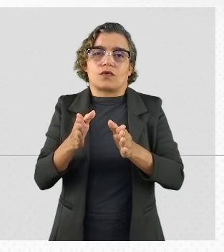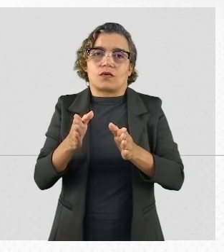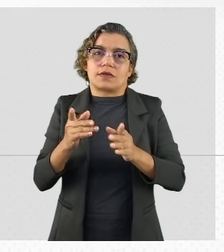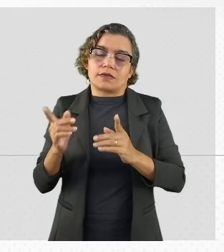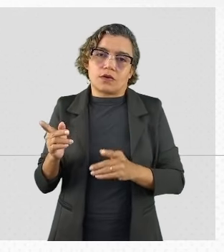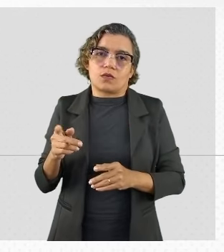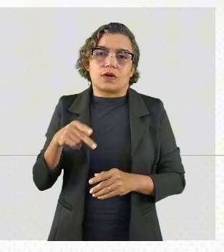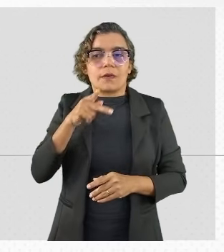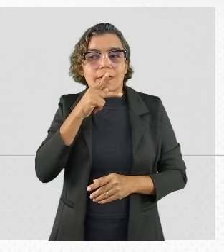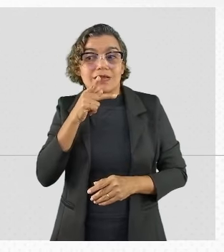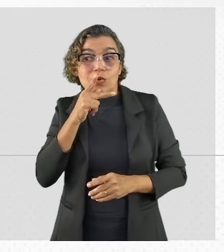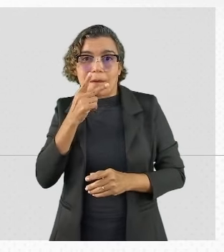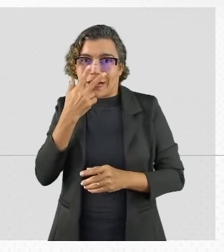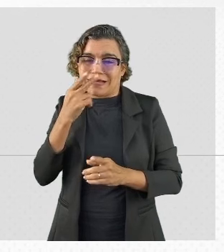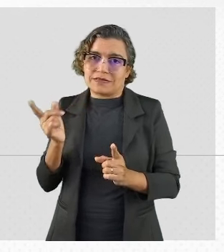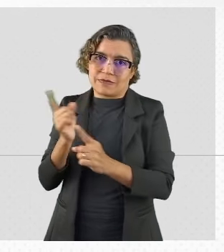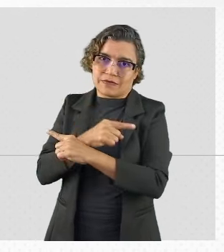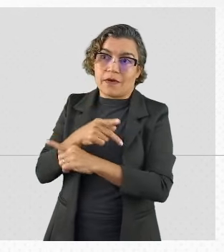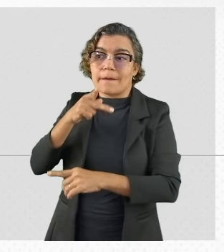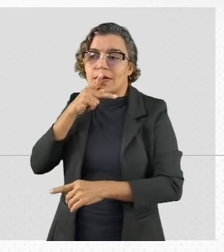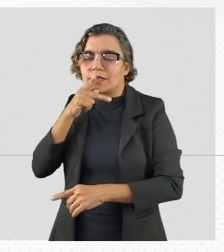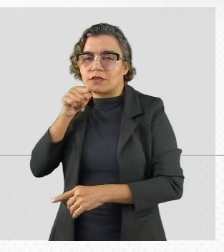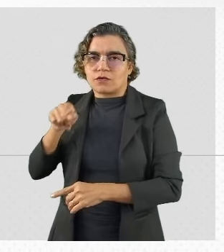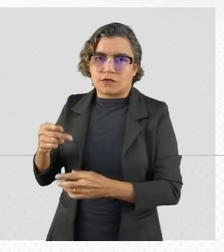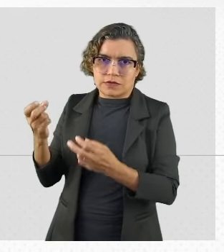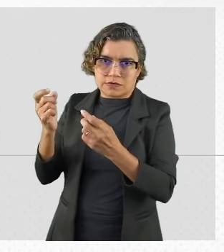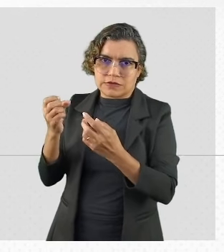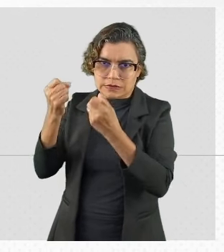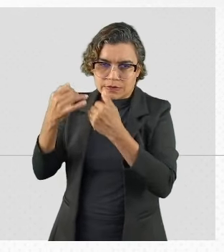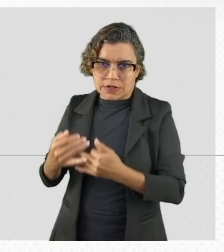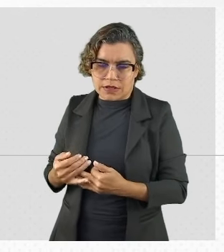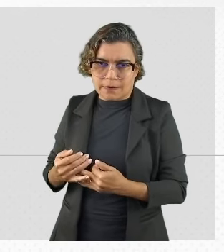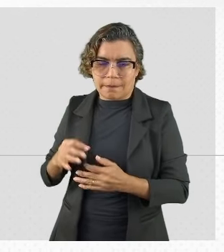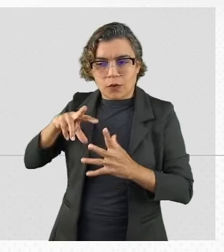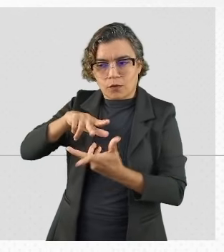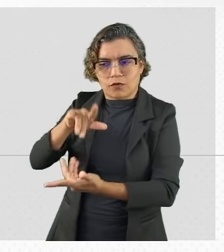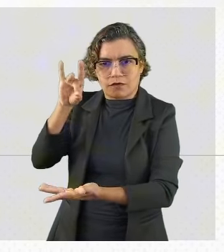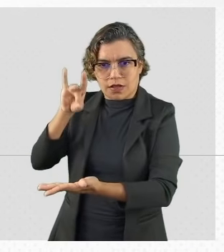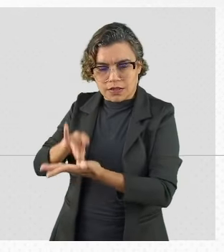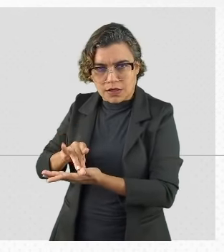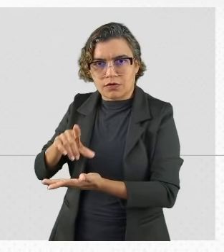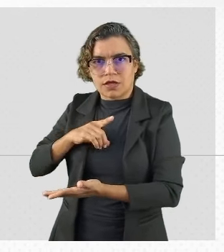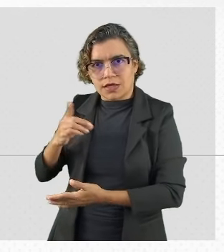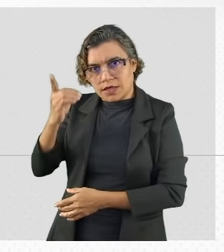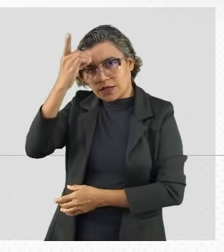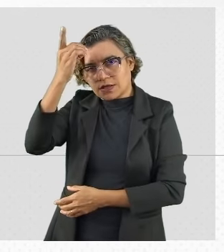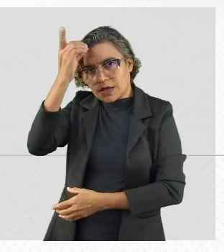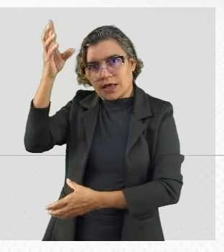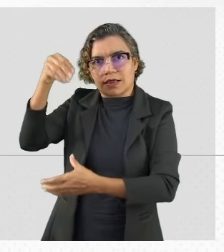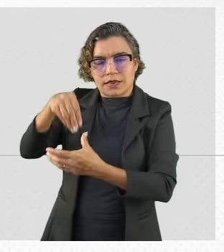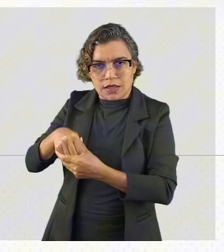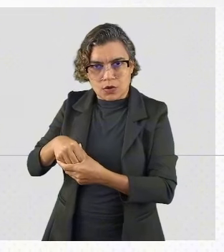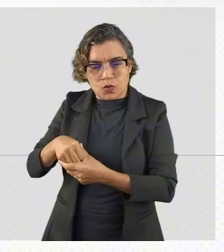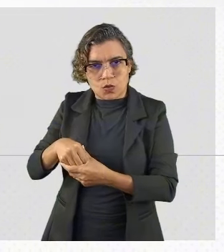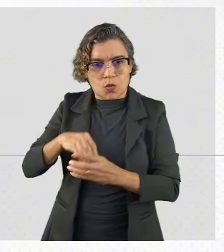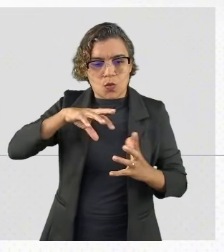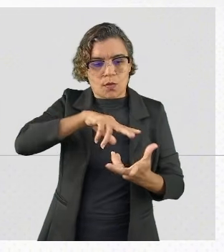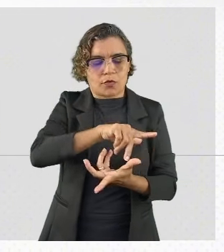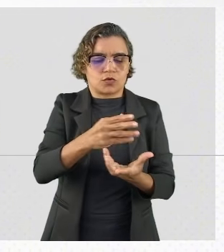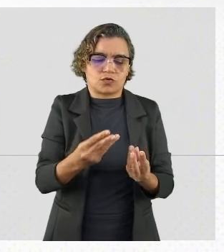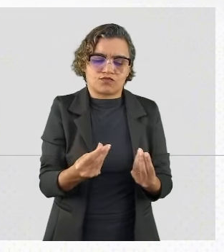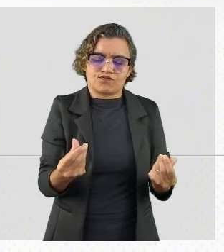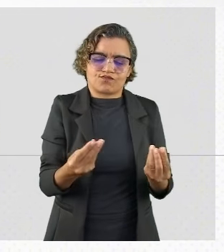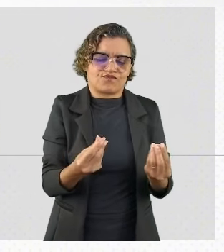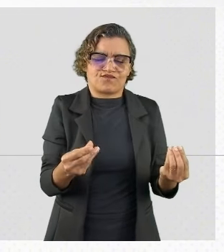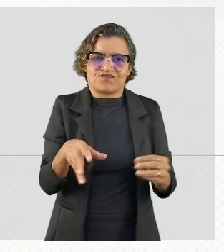invertido. Percebam, se o Platão está dizendo, bom, o mundo verdadeiro é o mundo das ideias. Esse mundo sensível, ele não